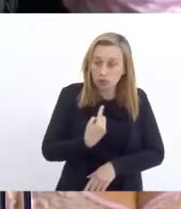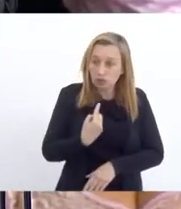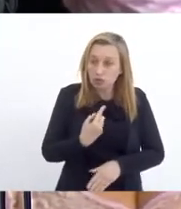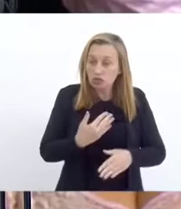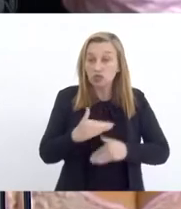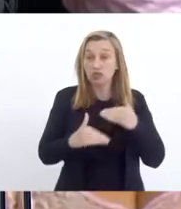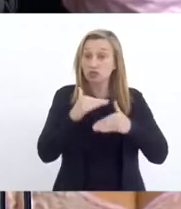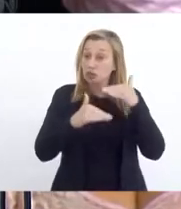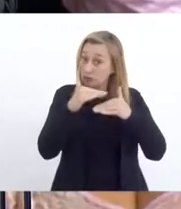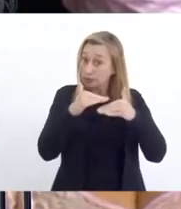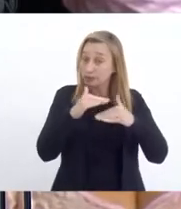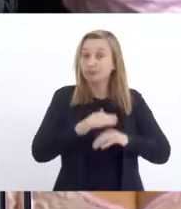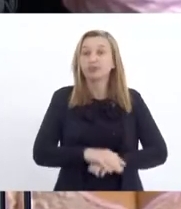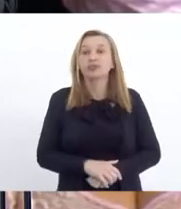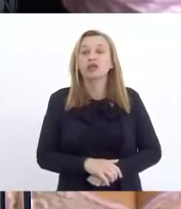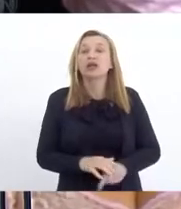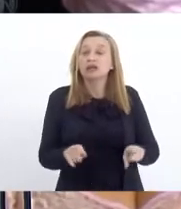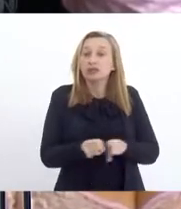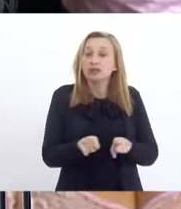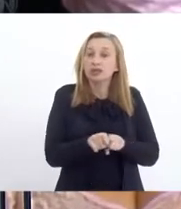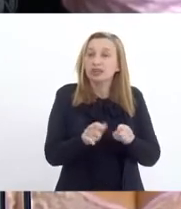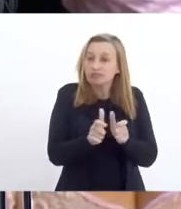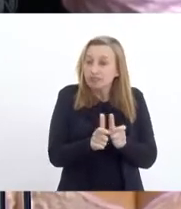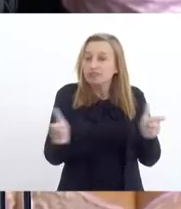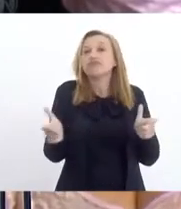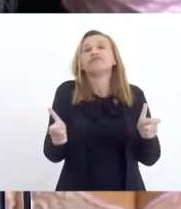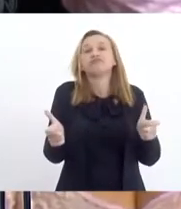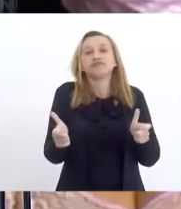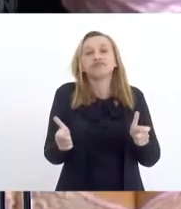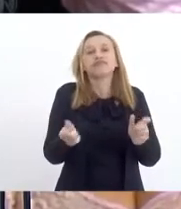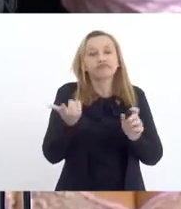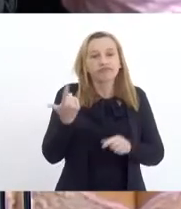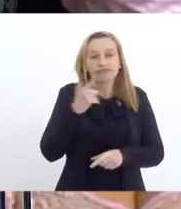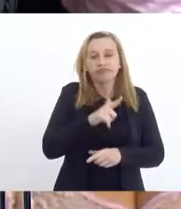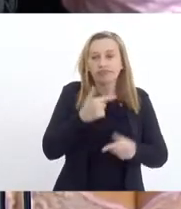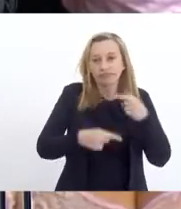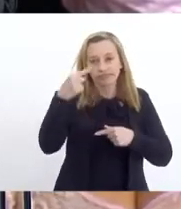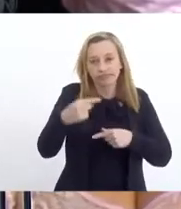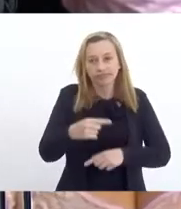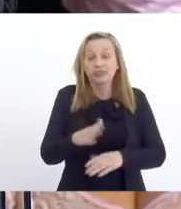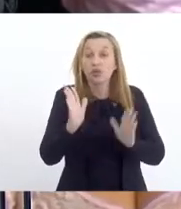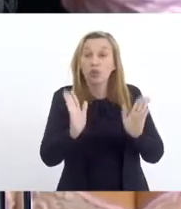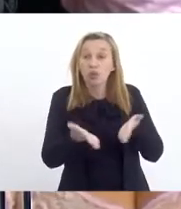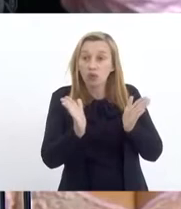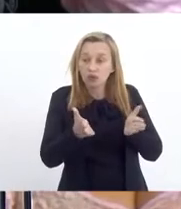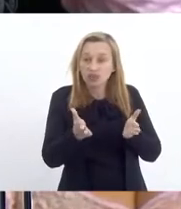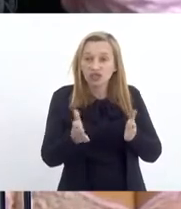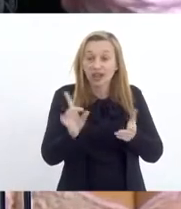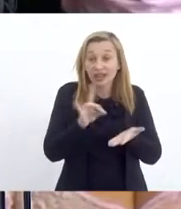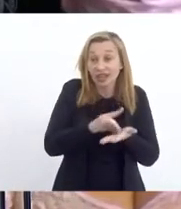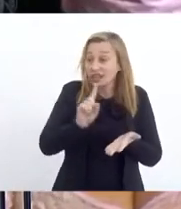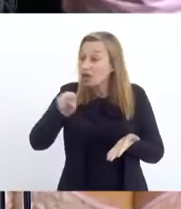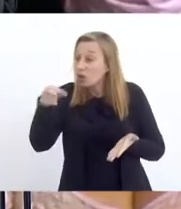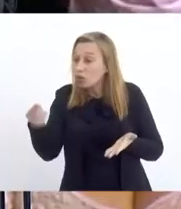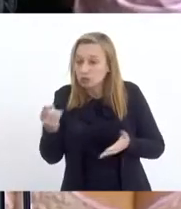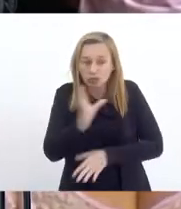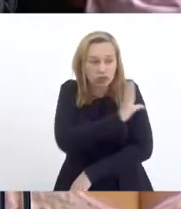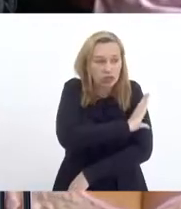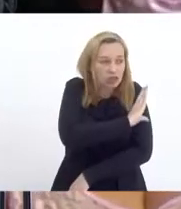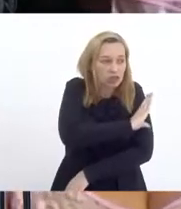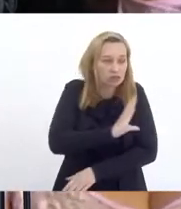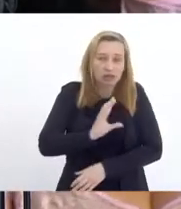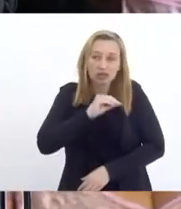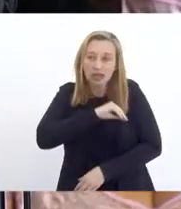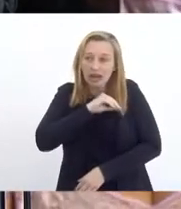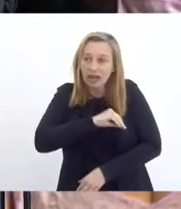nosso desenvolvimento e para o nosso crescimento, nós conseguimos superar. Hoje a realidade é outra, hoje Campos está com salários